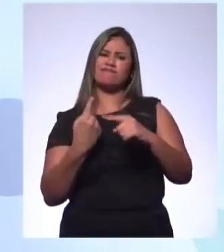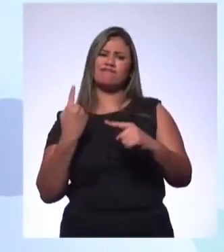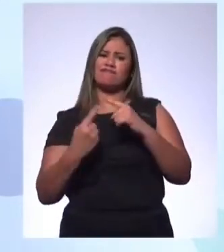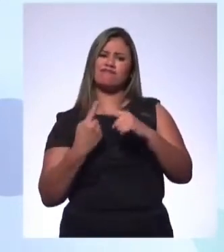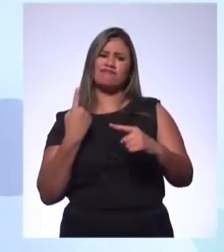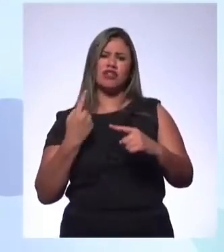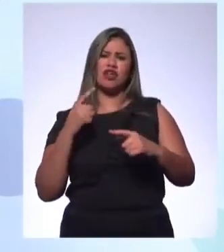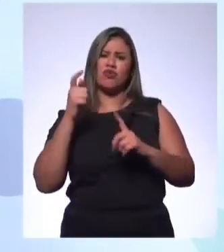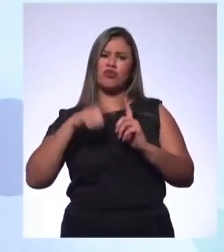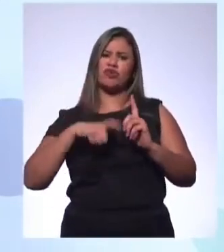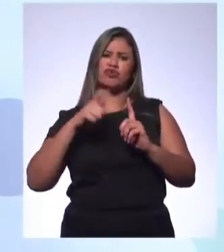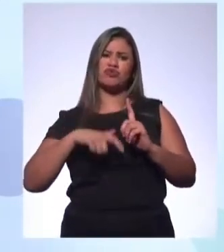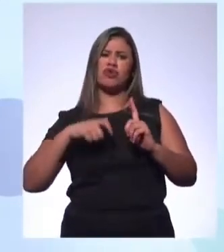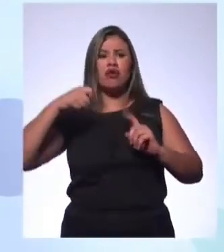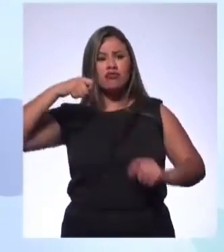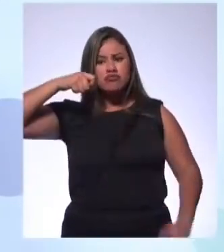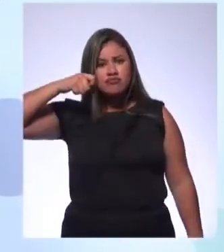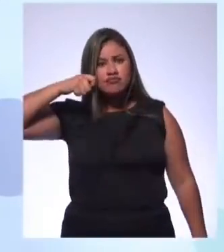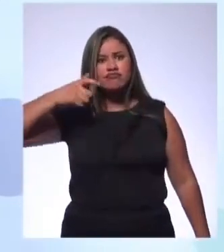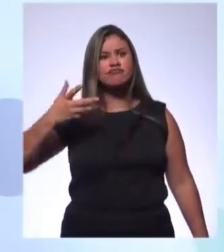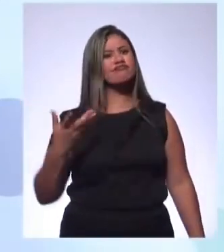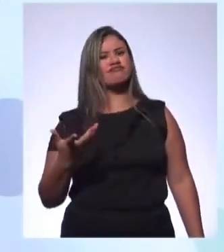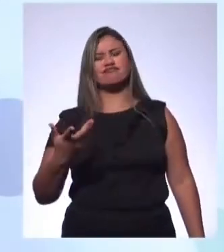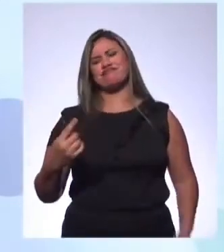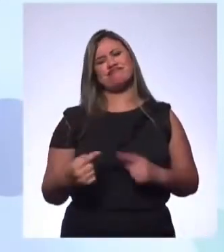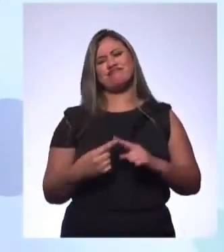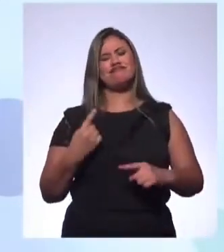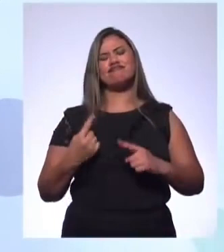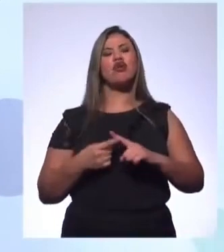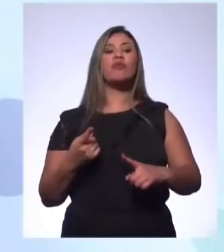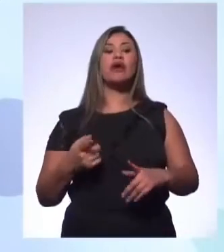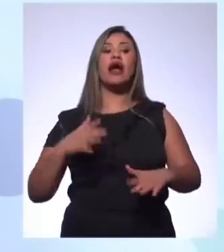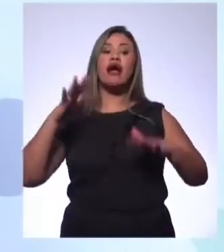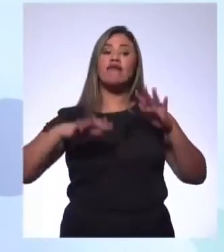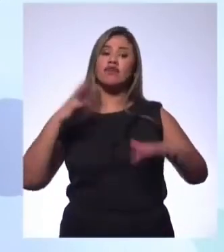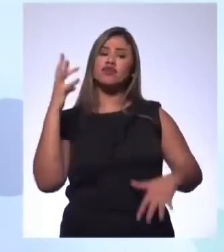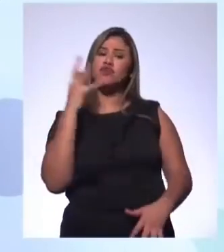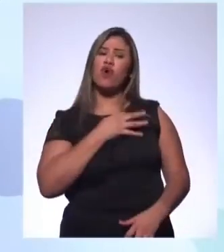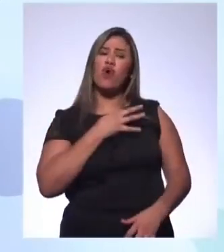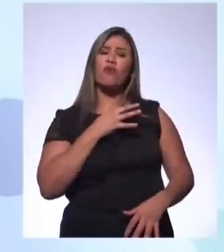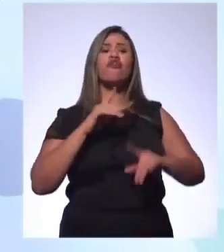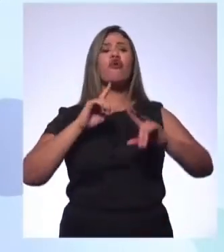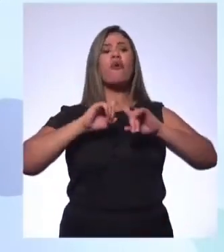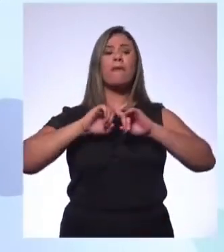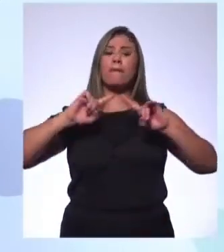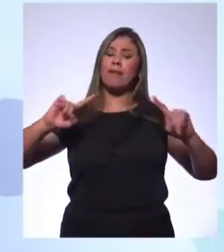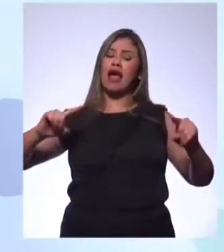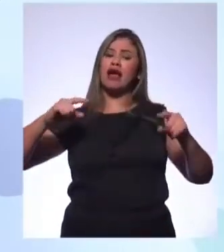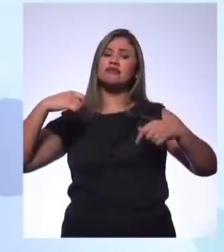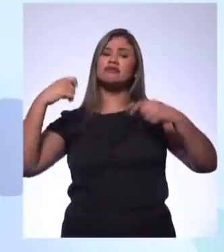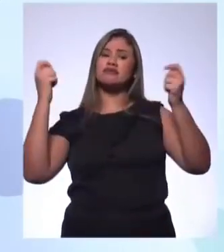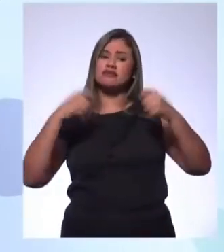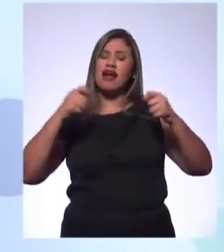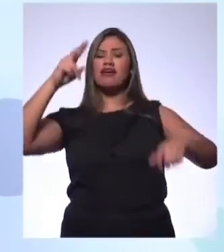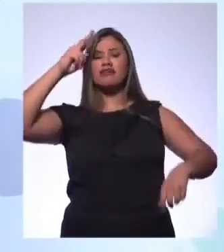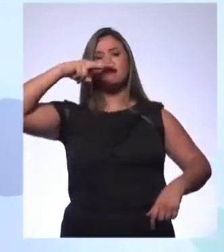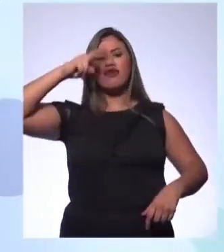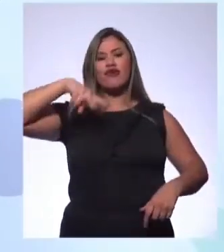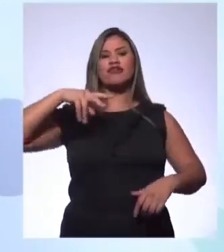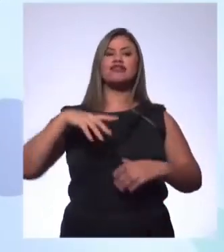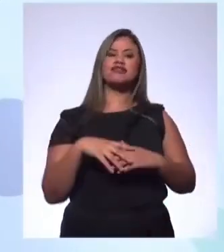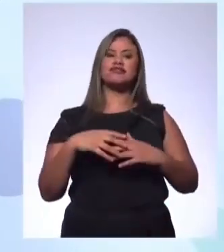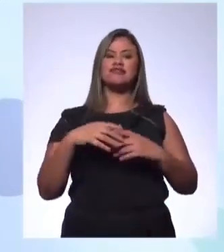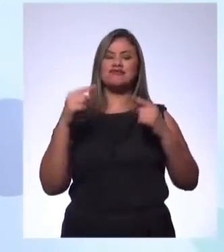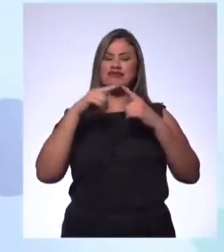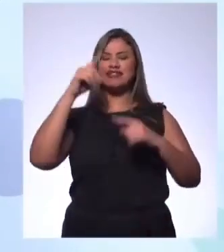um personagem como um detetive. Então, pode parecer óbvio o que eu estou falando, mas são pequenas coisas que compõem uma história. Faz a